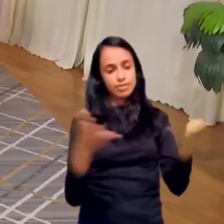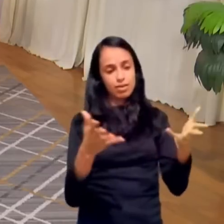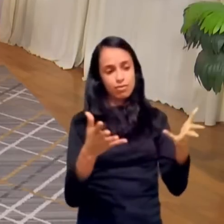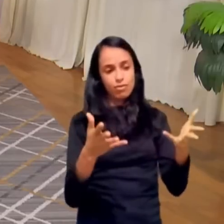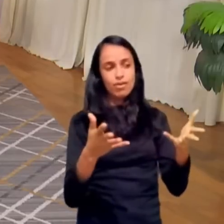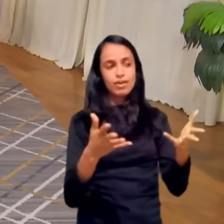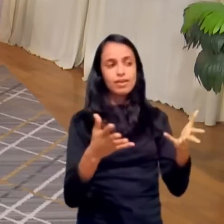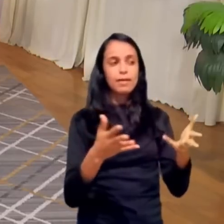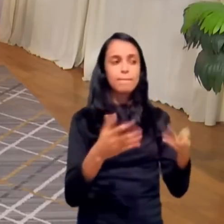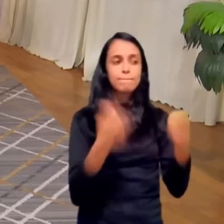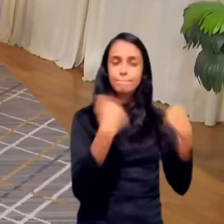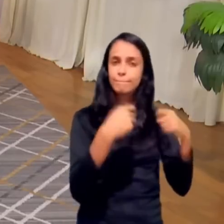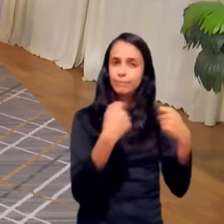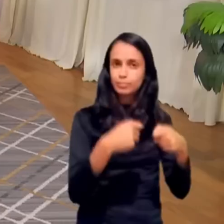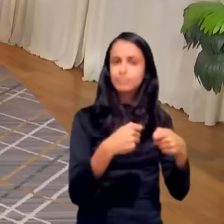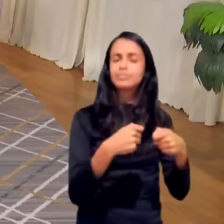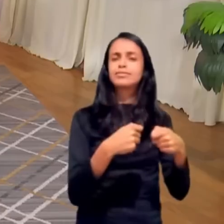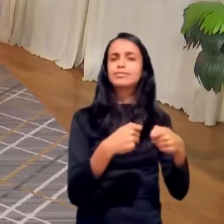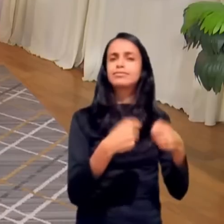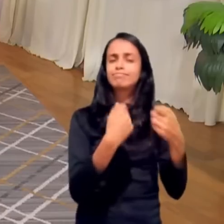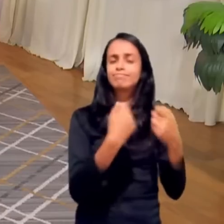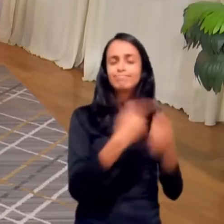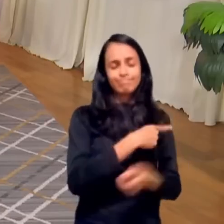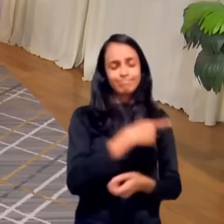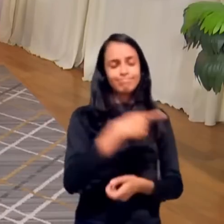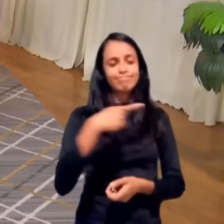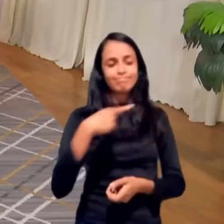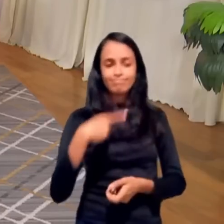as ovelhas. Queridos,